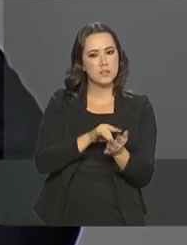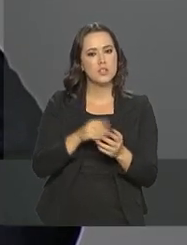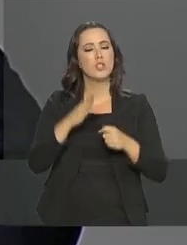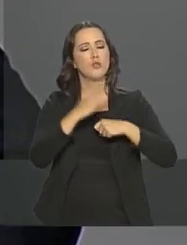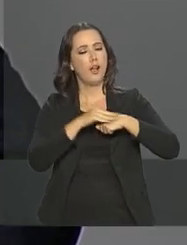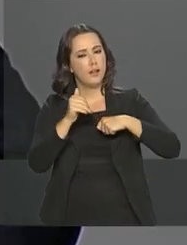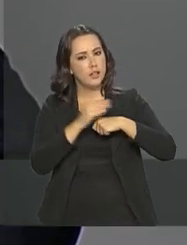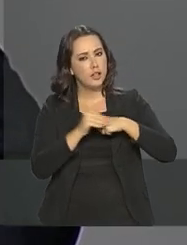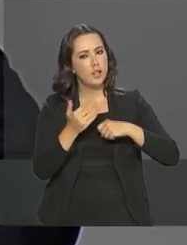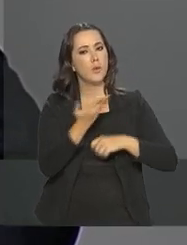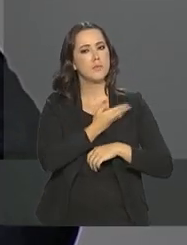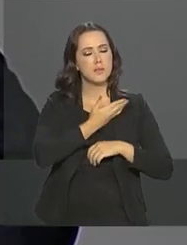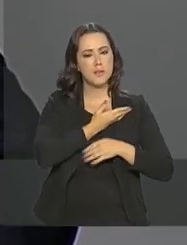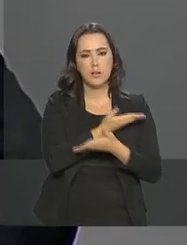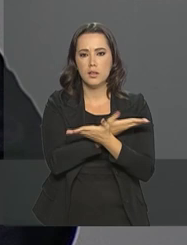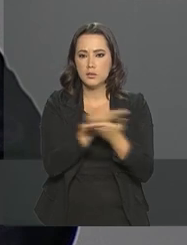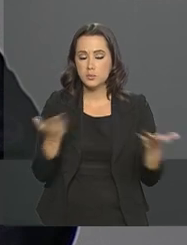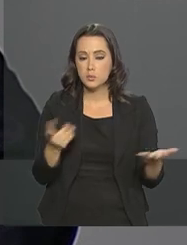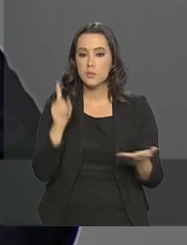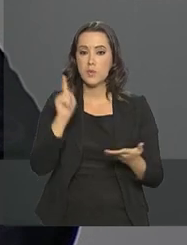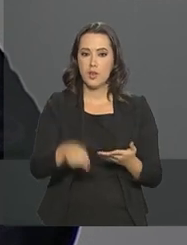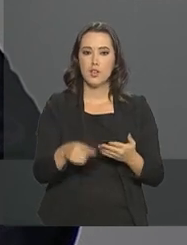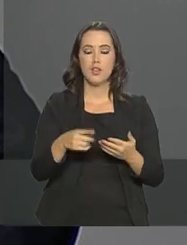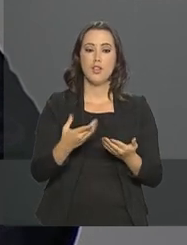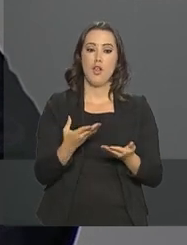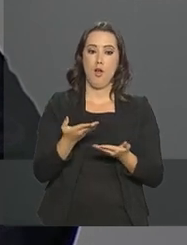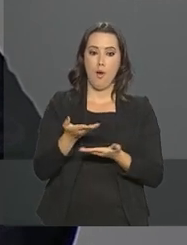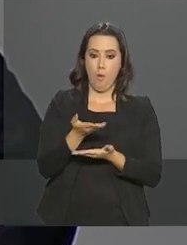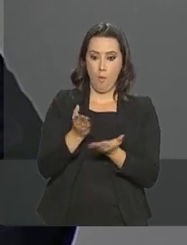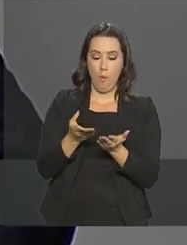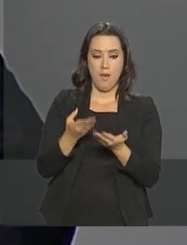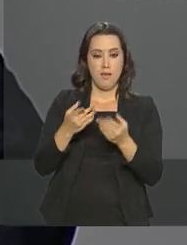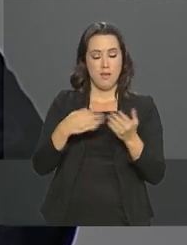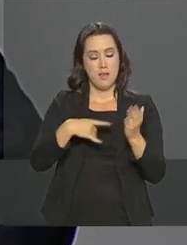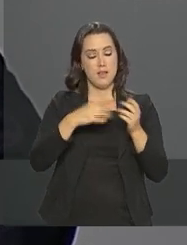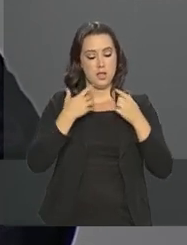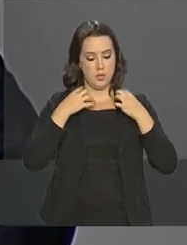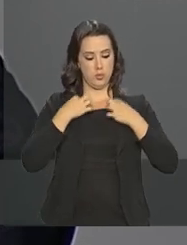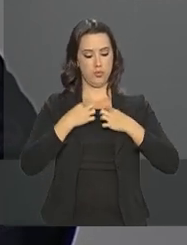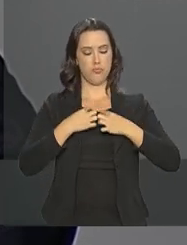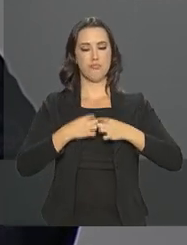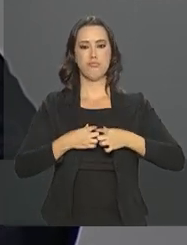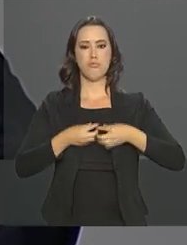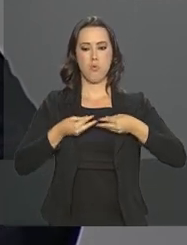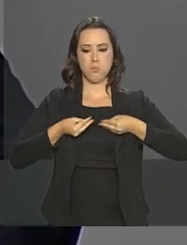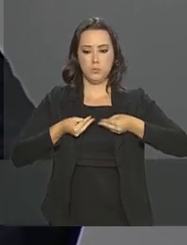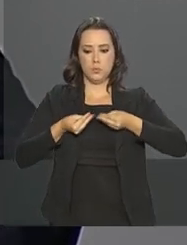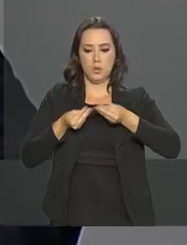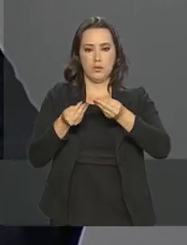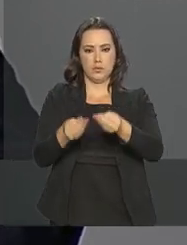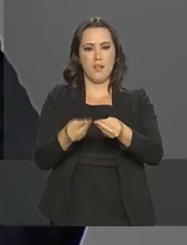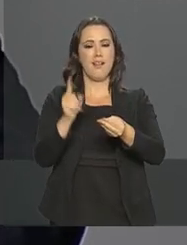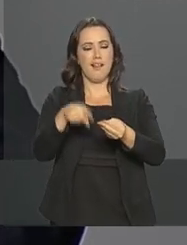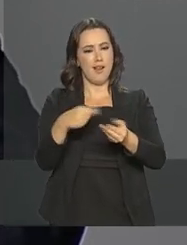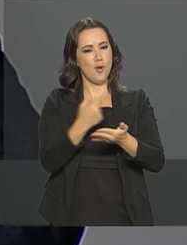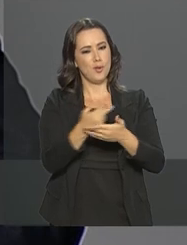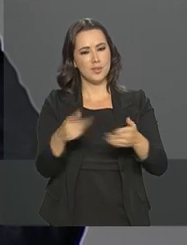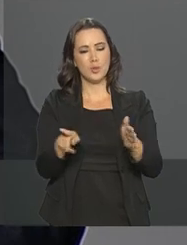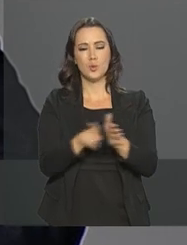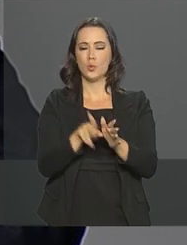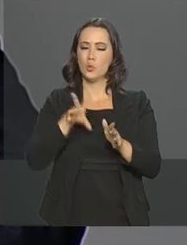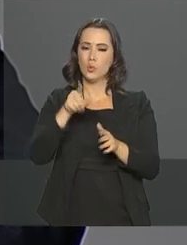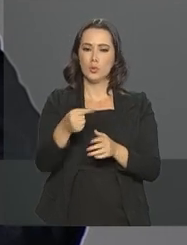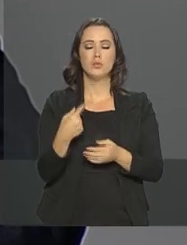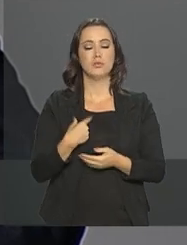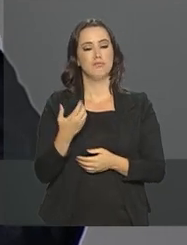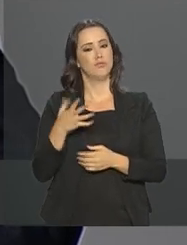afetiva né então eu acho que este prémio derivou destes vários fatores e por isso a todos